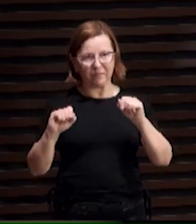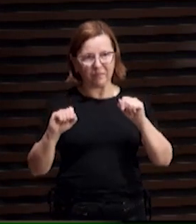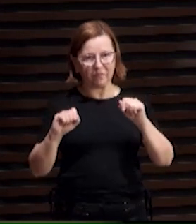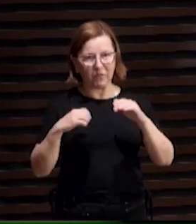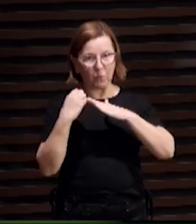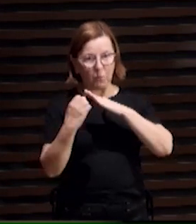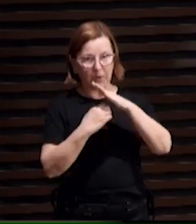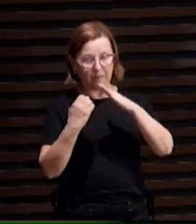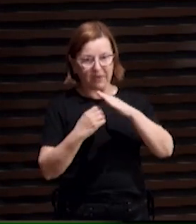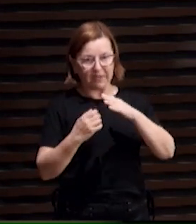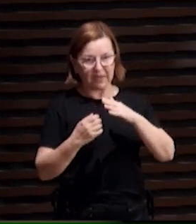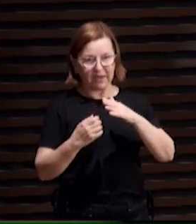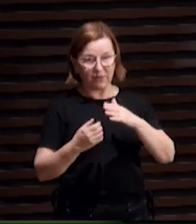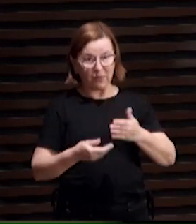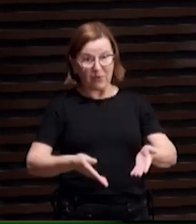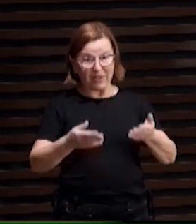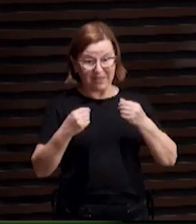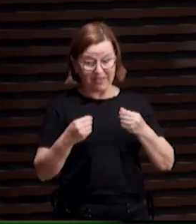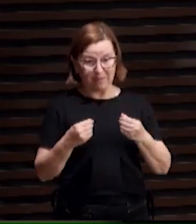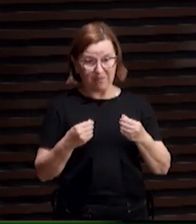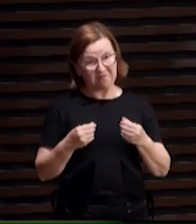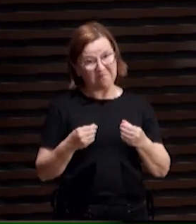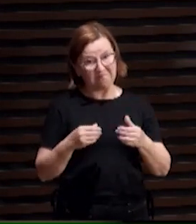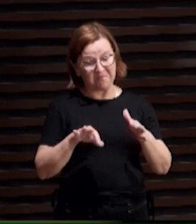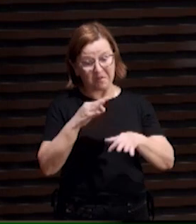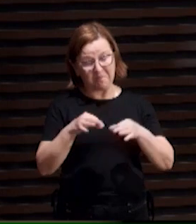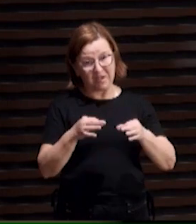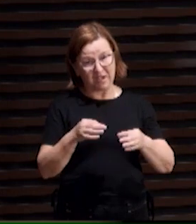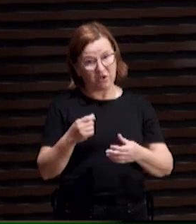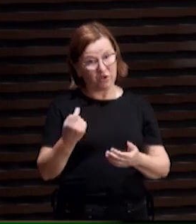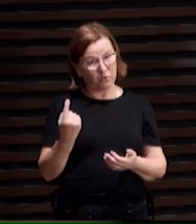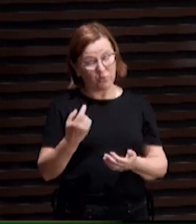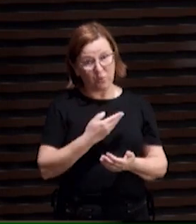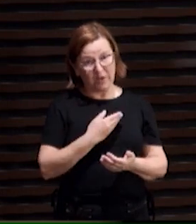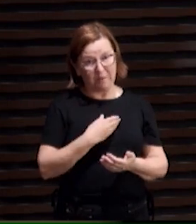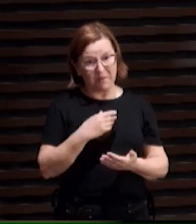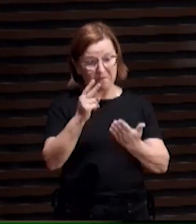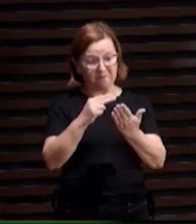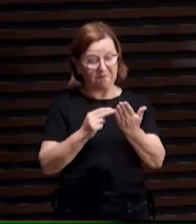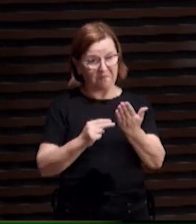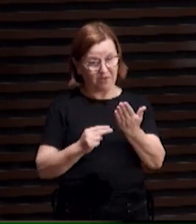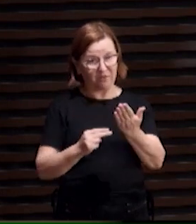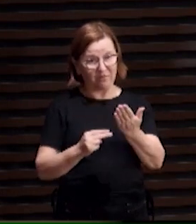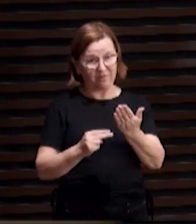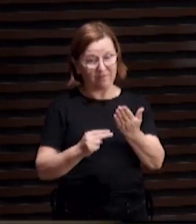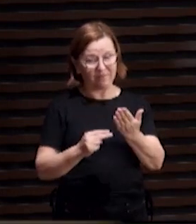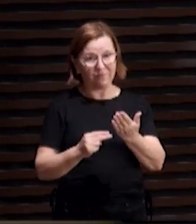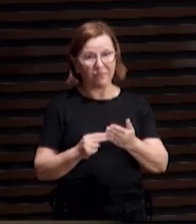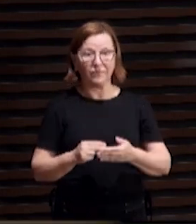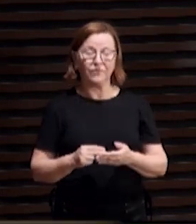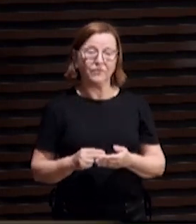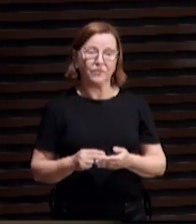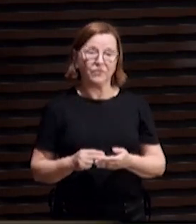empresário recebeu como um presente de um amigo que pintou, do filho dele, e uma homenagem